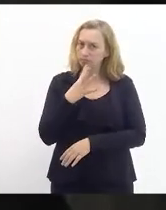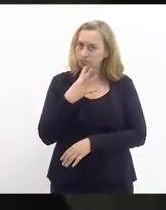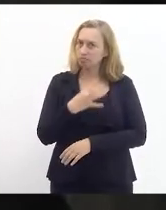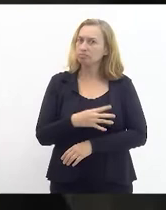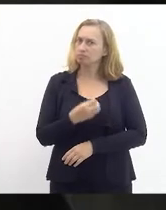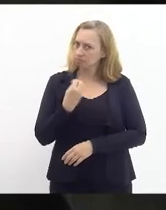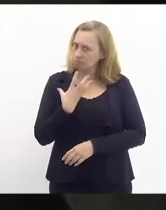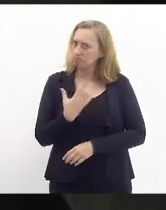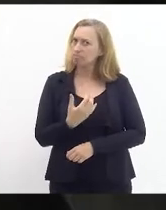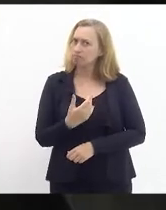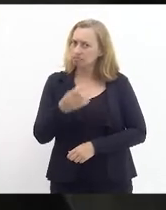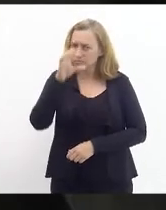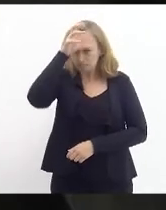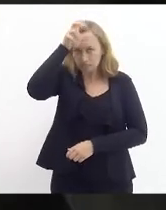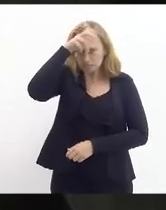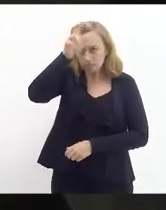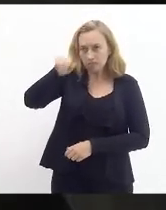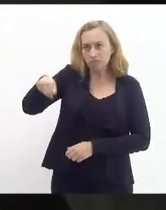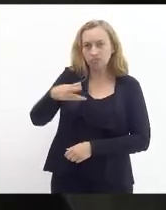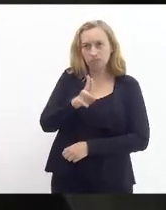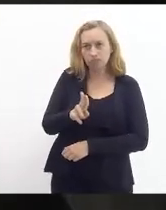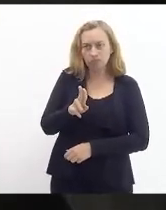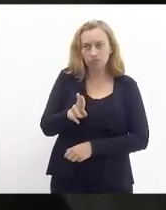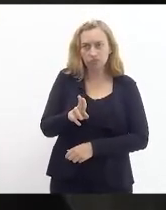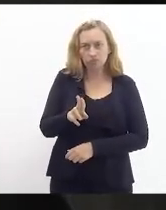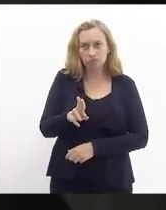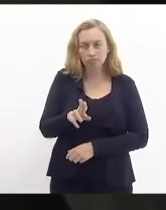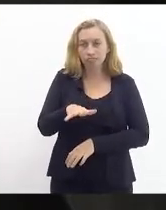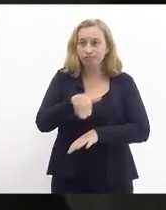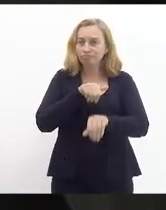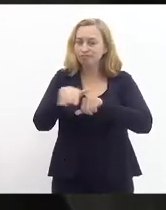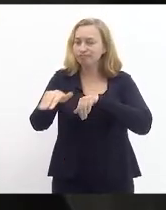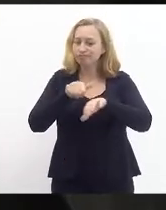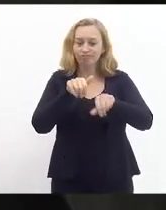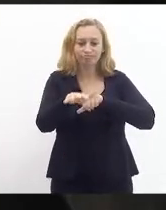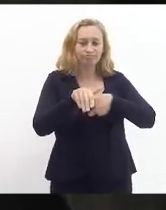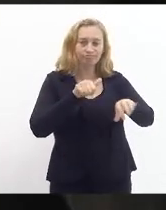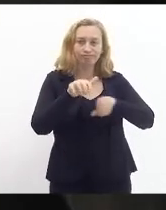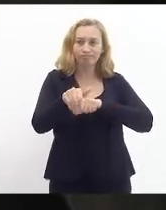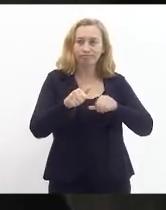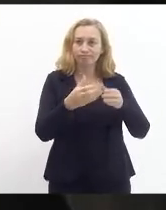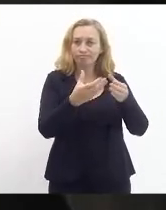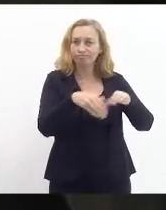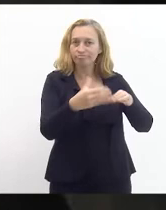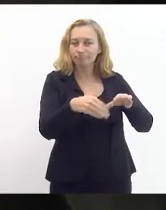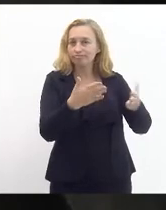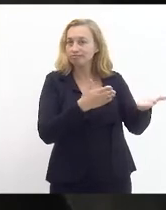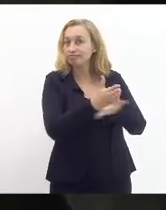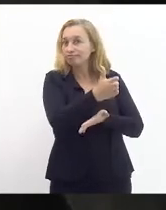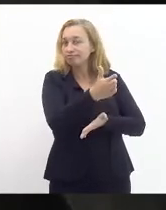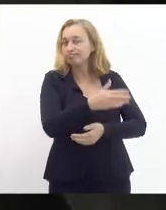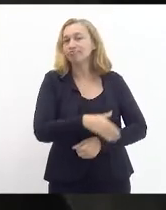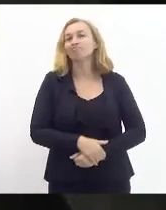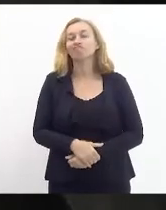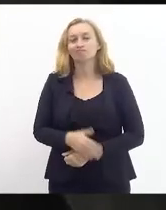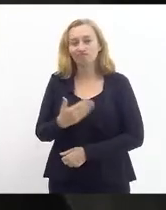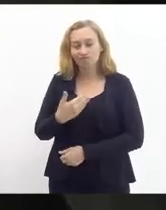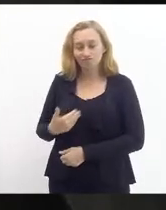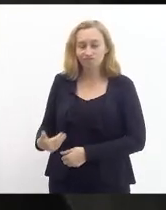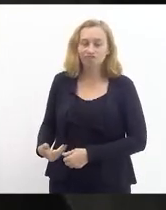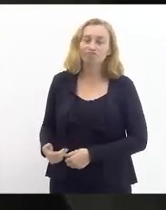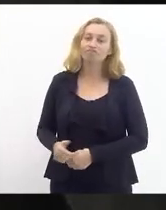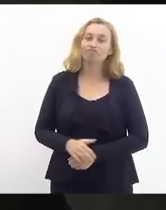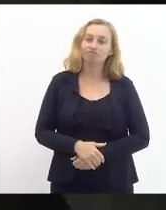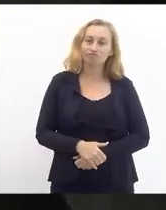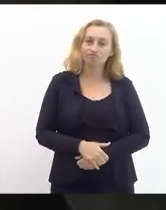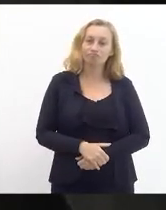muito bem tia Ju que é o tema da convocação de aprovados em concursos públicos